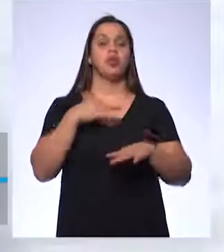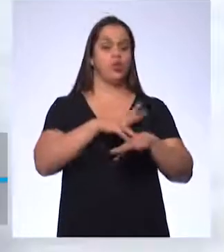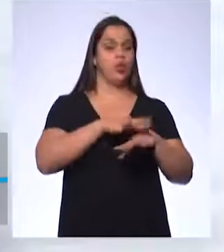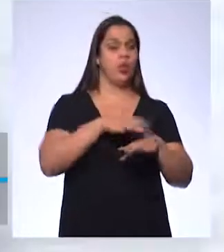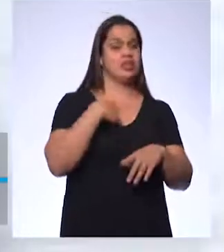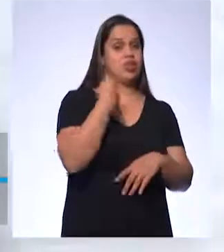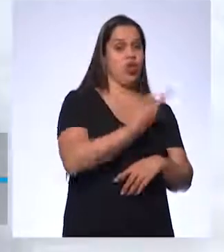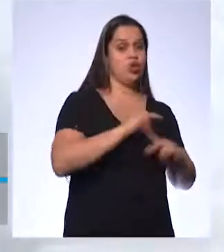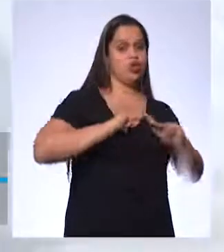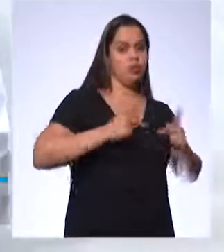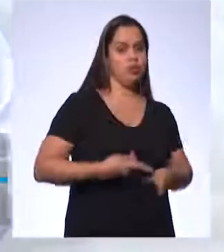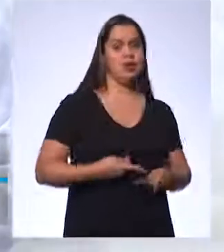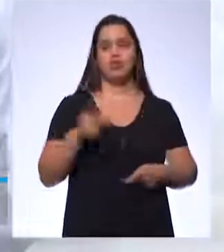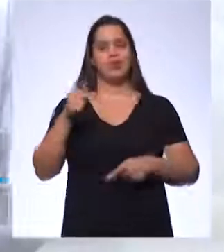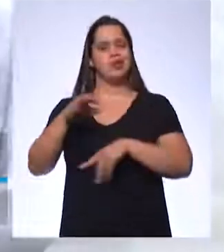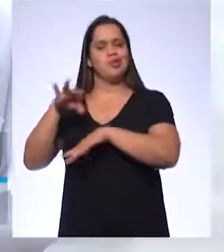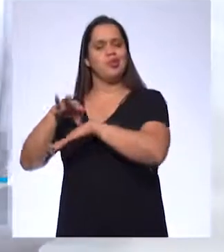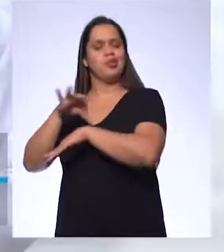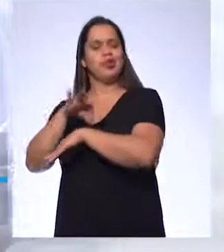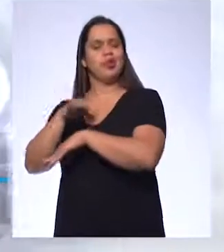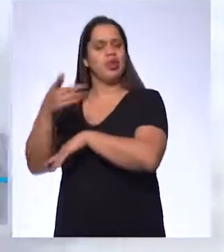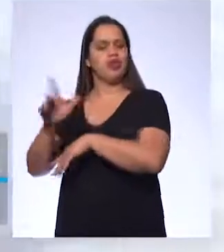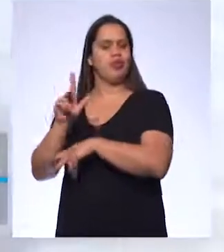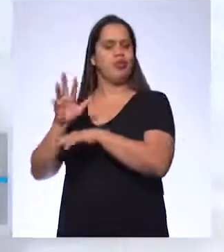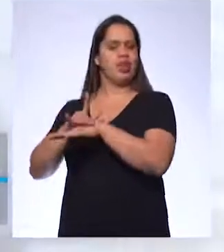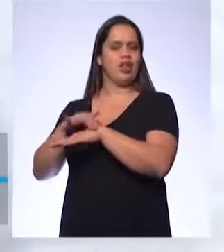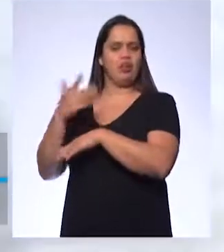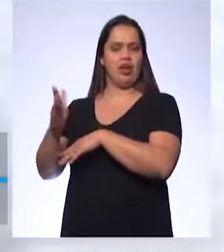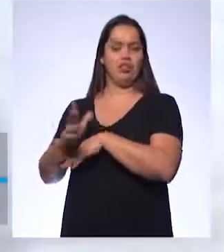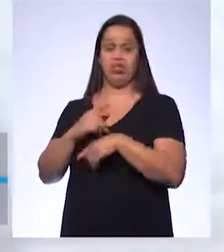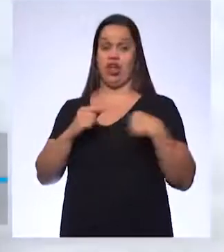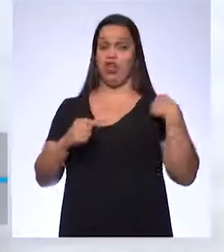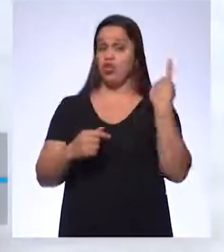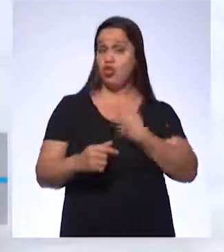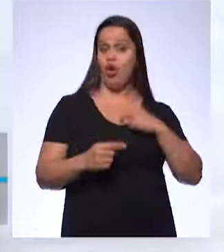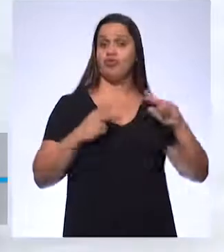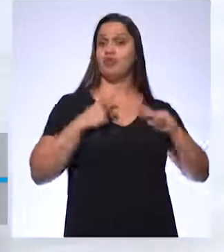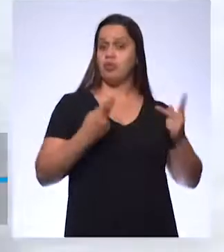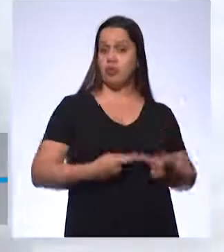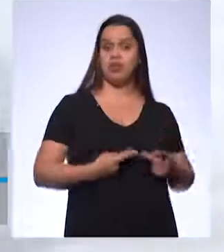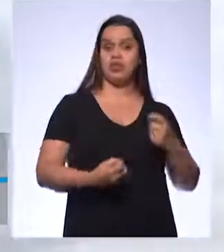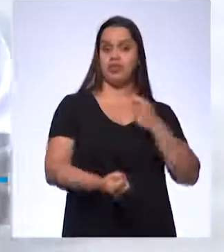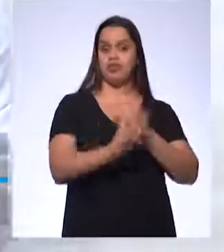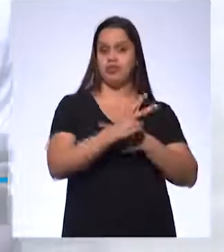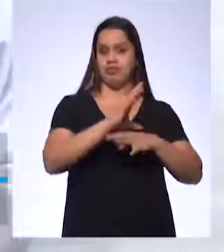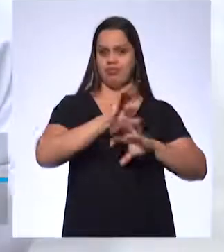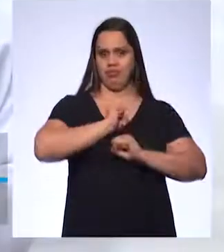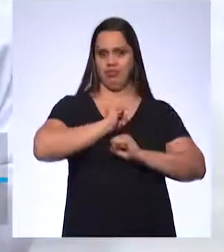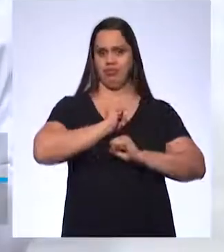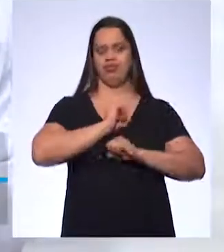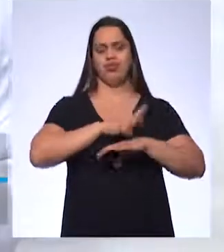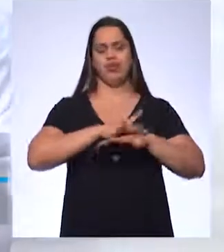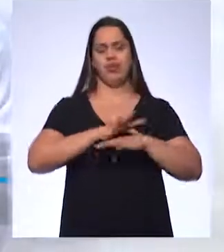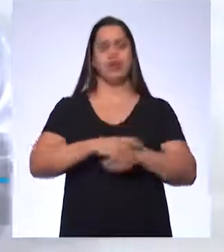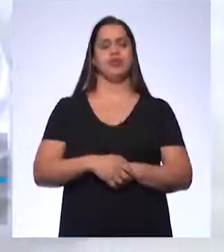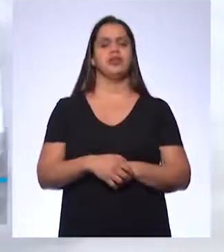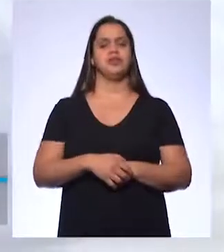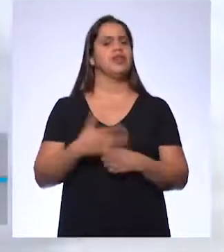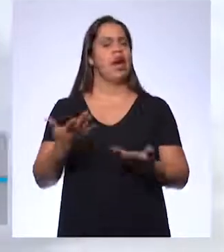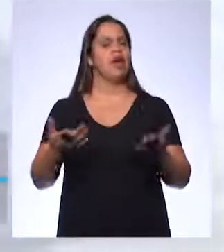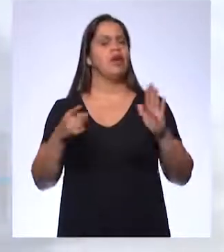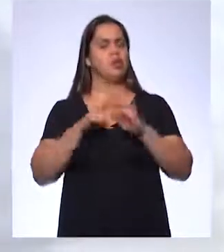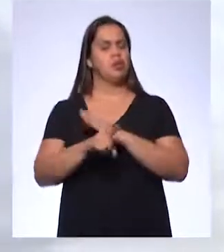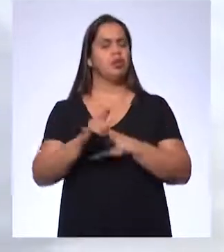uma curiosidade aí. Tá bom? Normalmente a gente é que vai ser infectado. Bom, quais são aí os